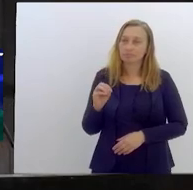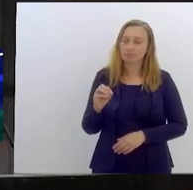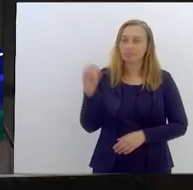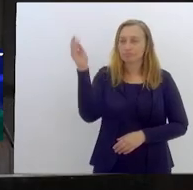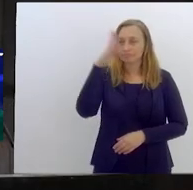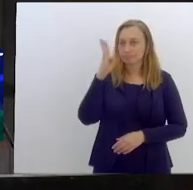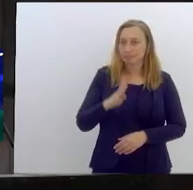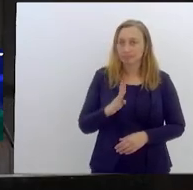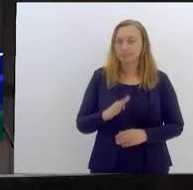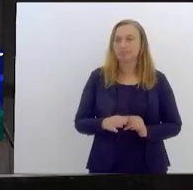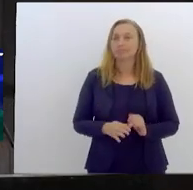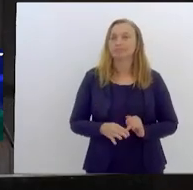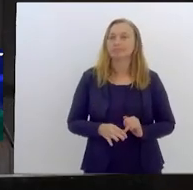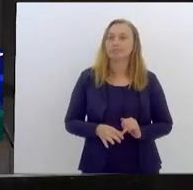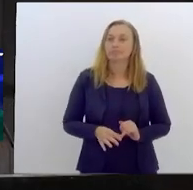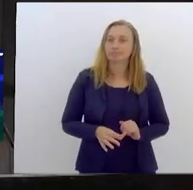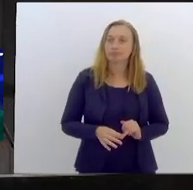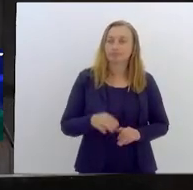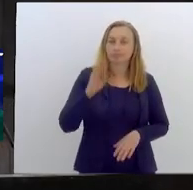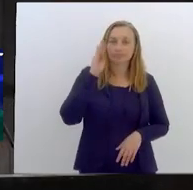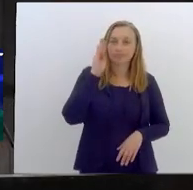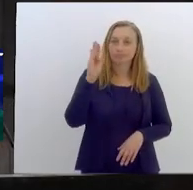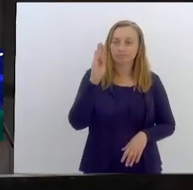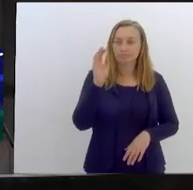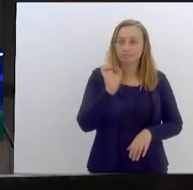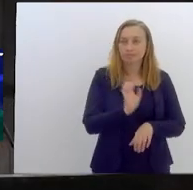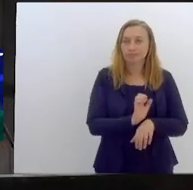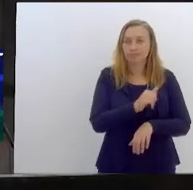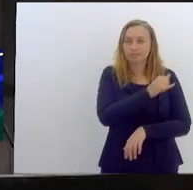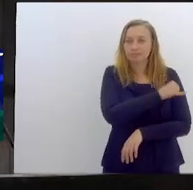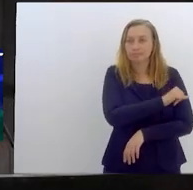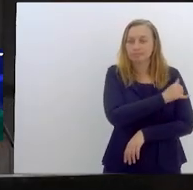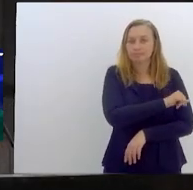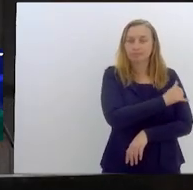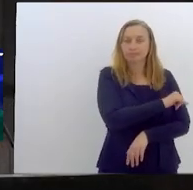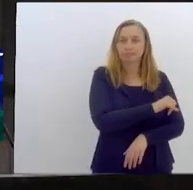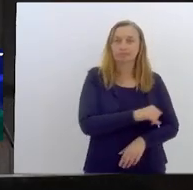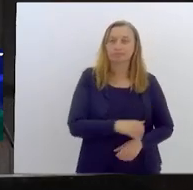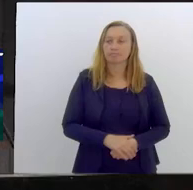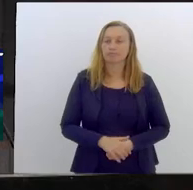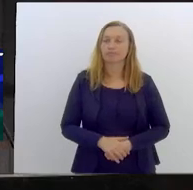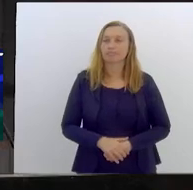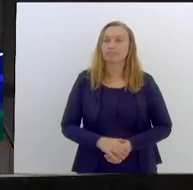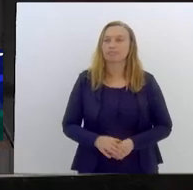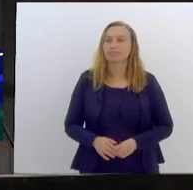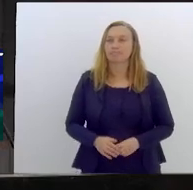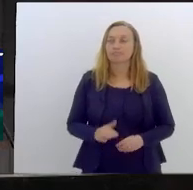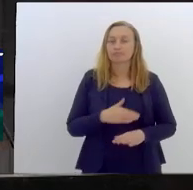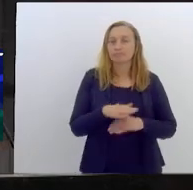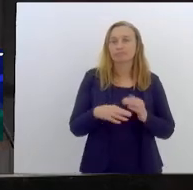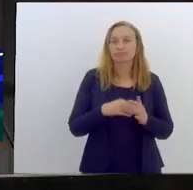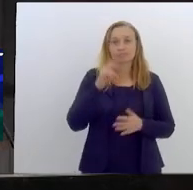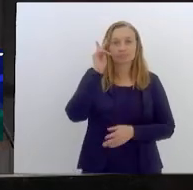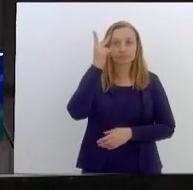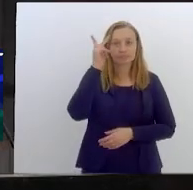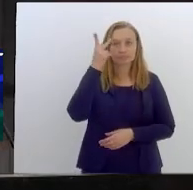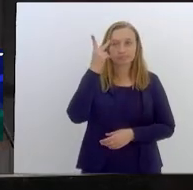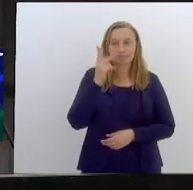Brasil e o principal do estado do Rio de Janeiro, que contextualiza toda a história